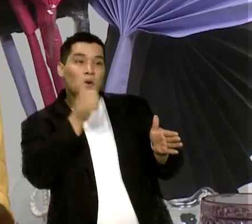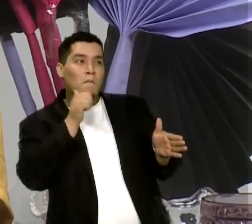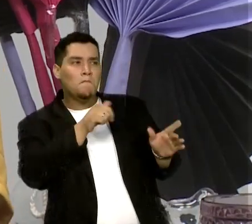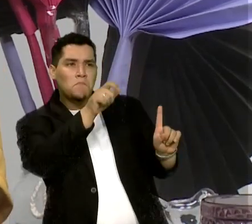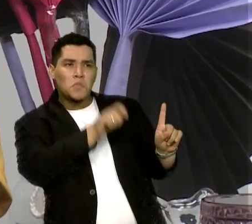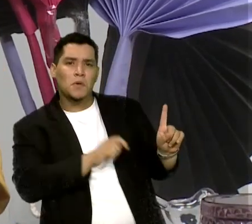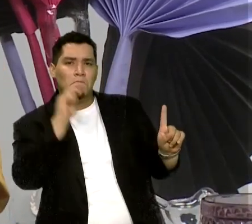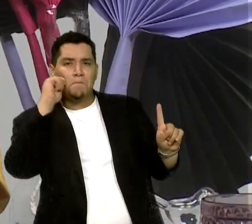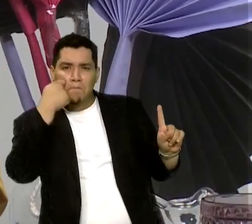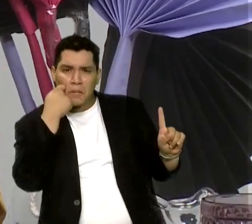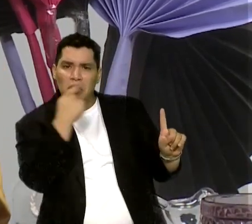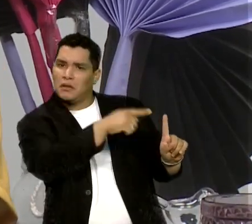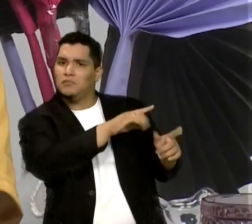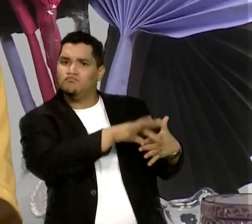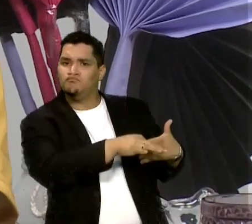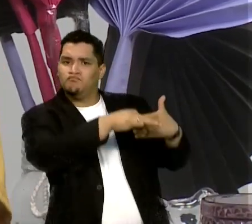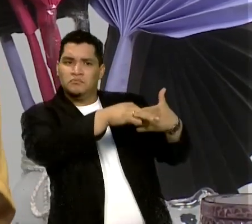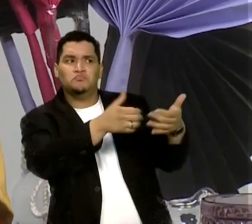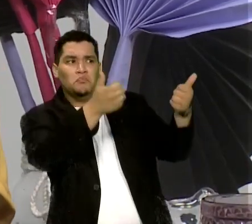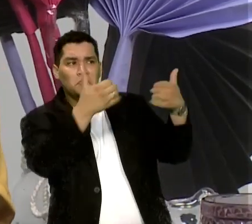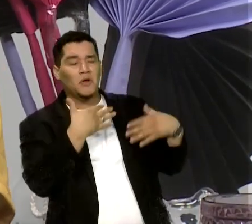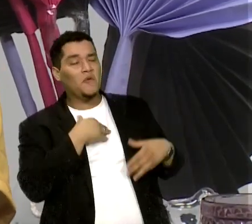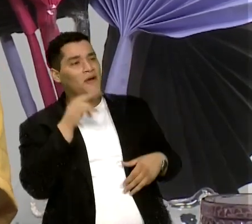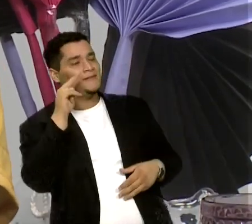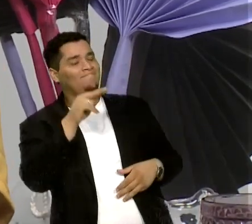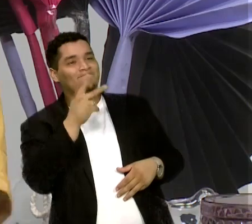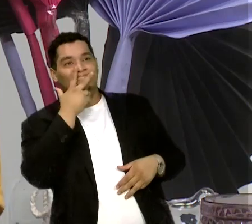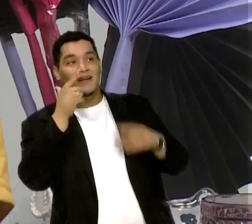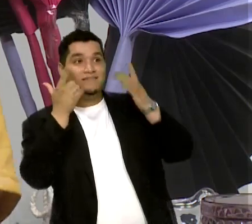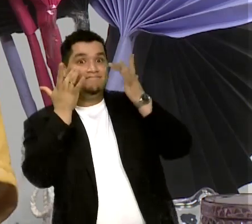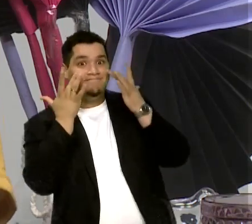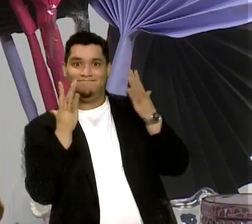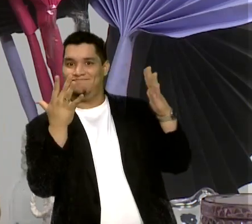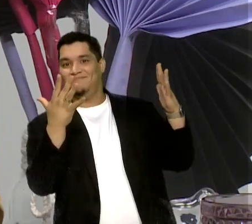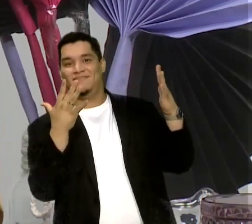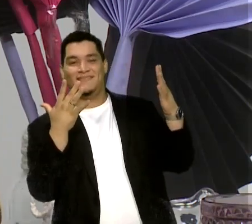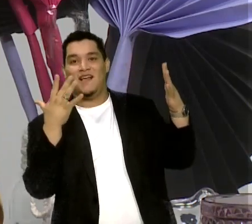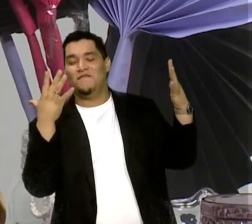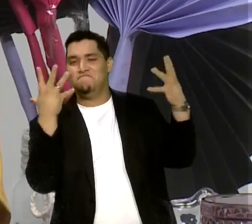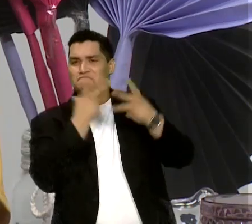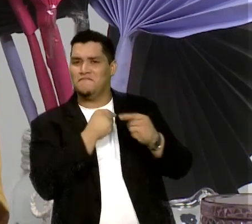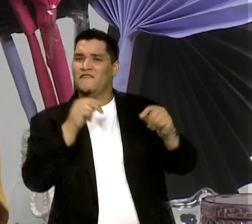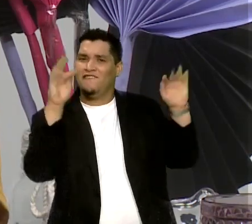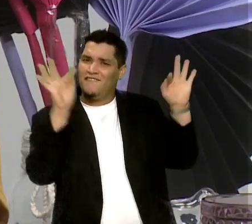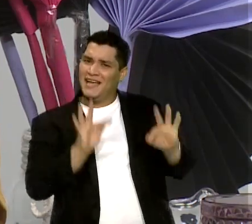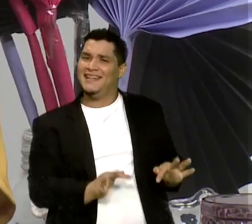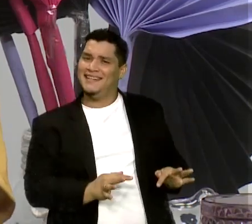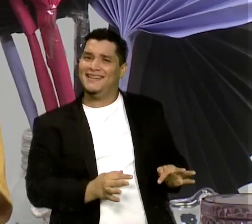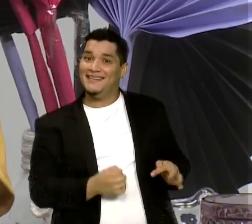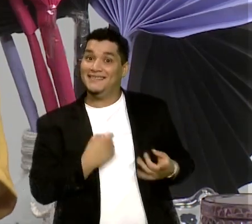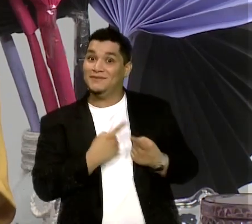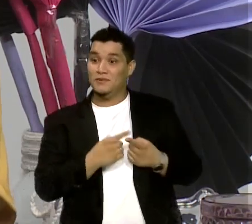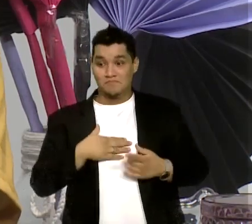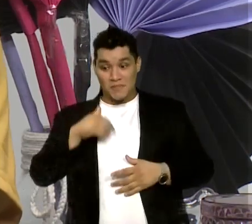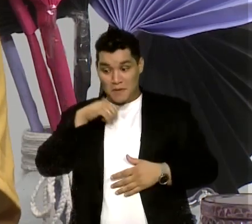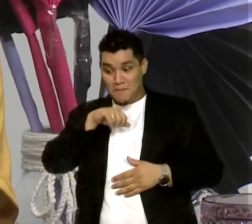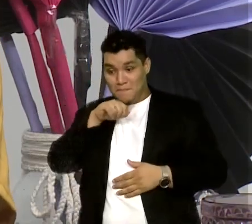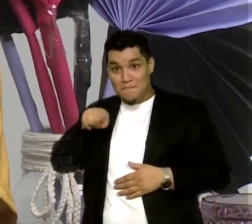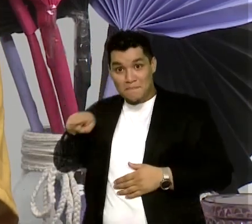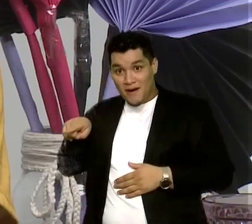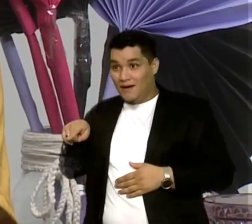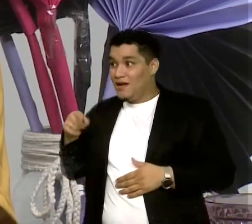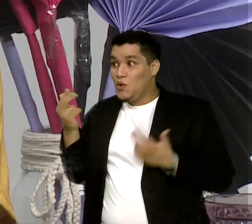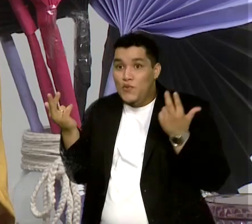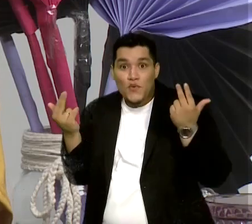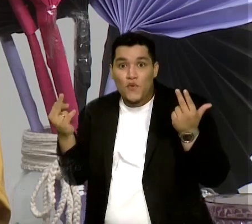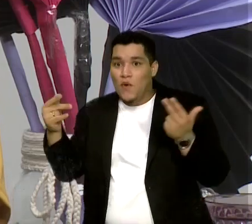mulher preta. Isso me alegra muito, né? Sim. O fato de eu ver minha mãe, tenho muito orgulho de estar